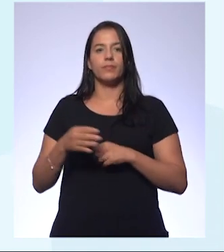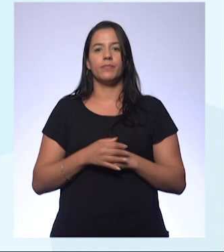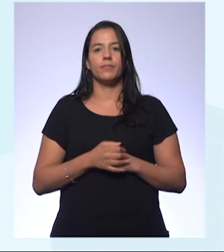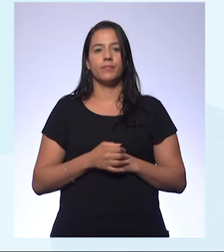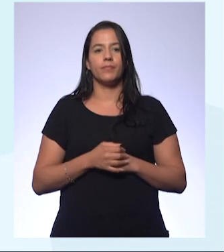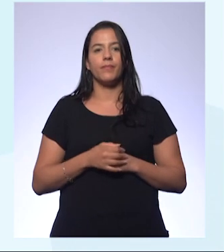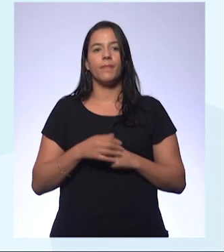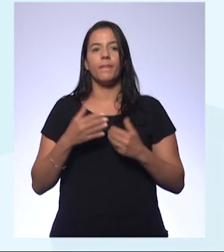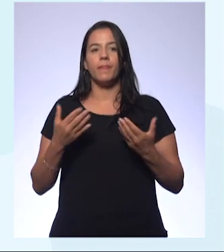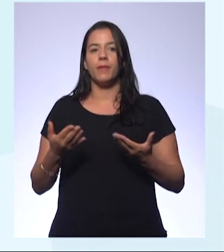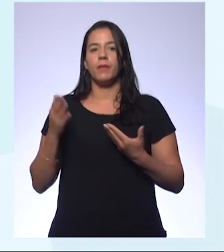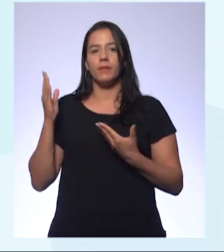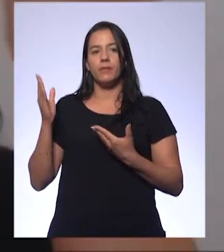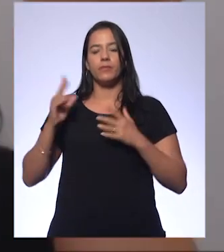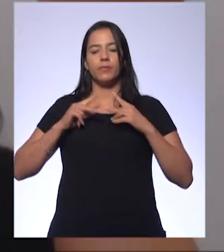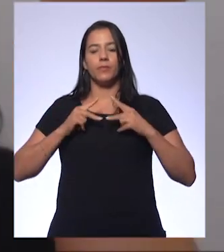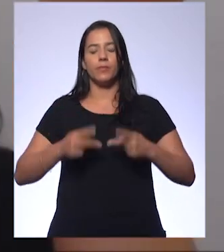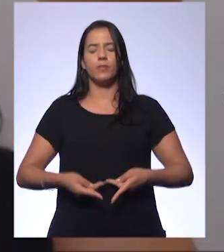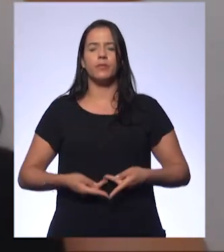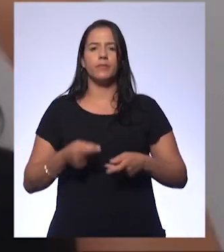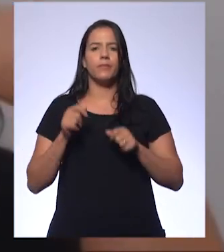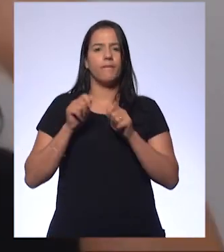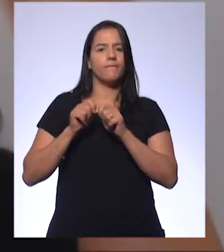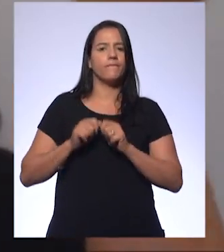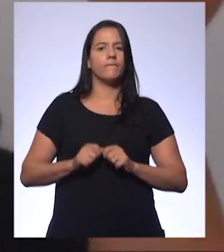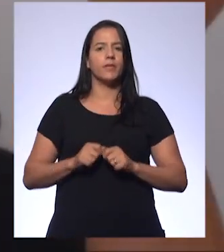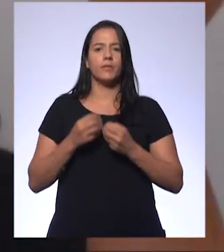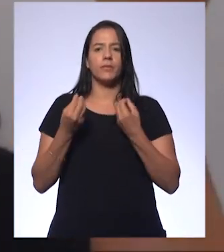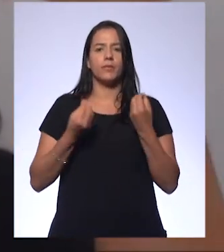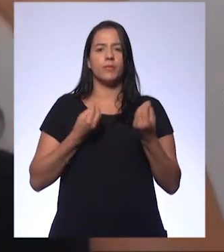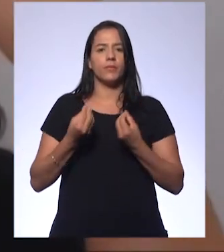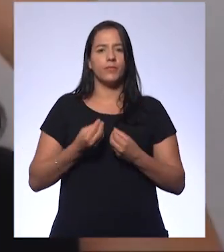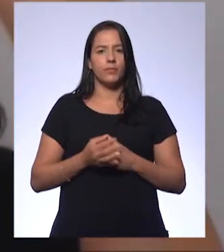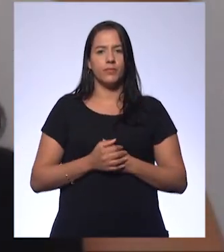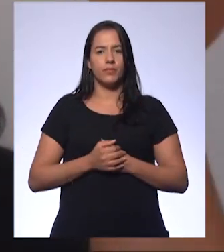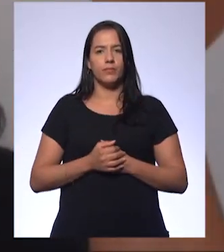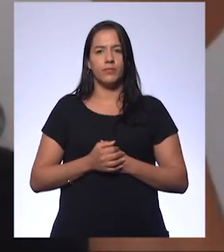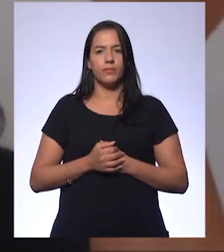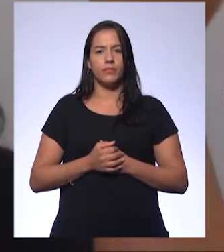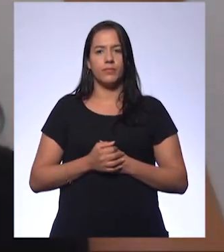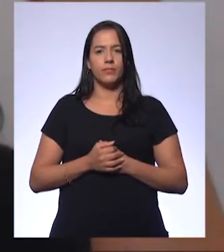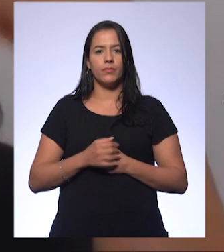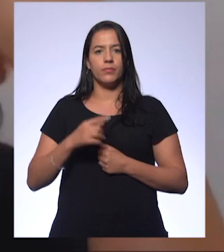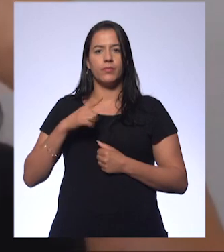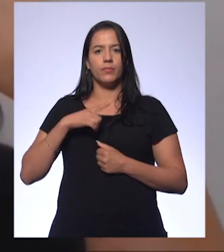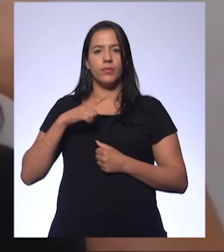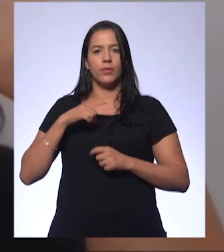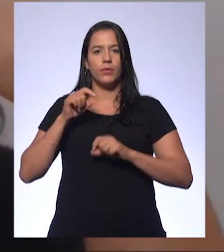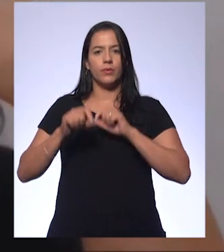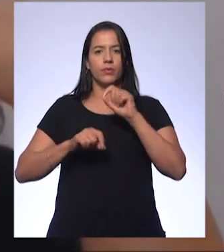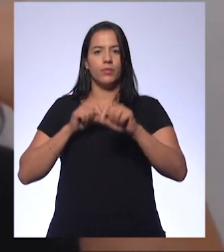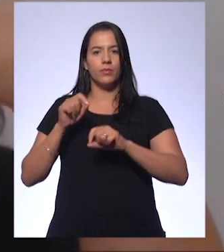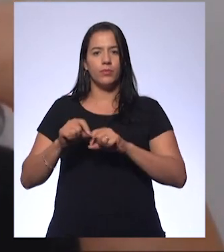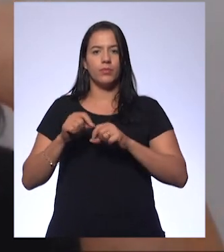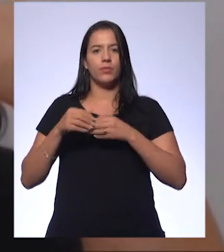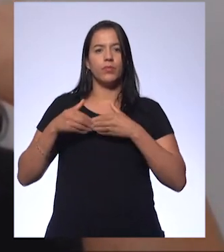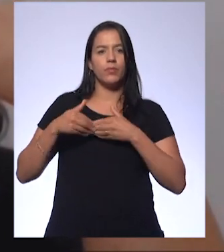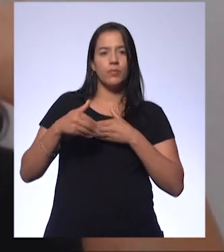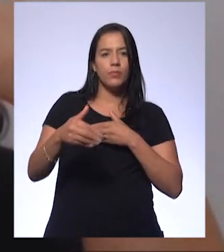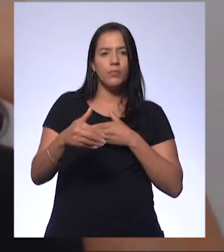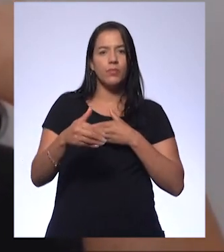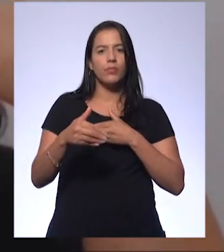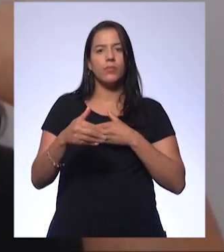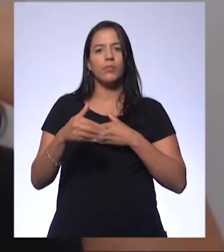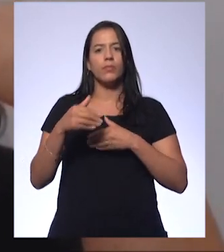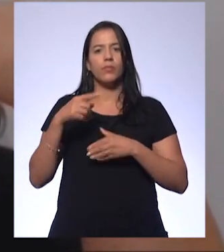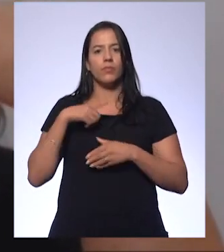esse cariótipo humano ele é feito, né? Como que a gente faz isso em laboratório? Então, a gente